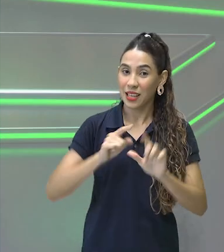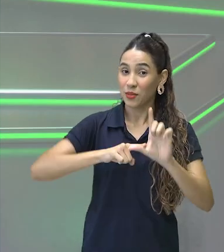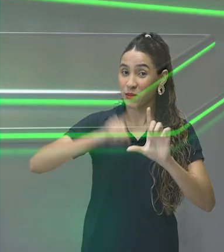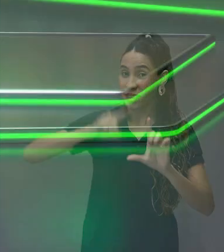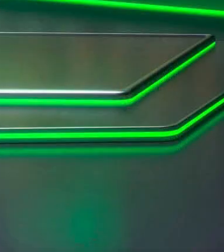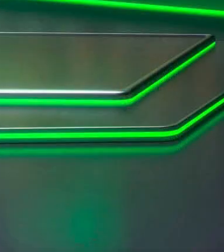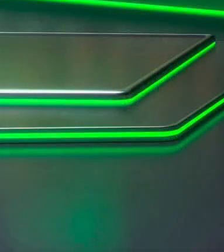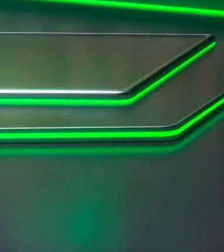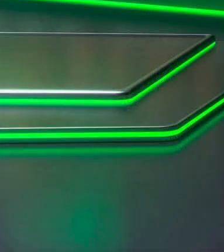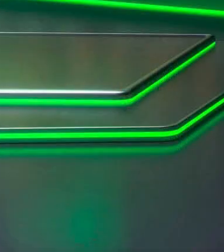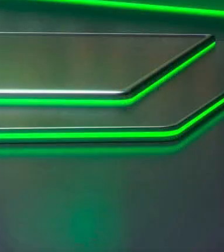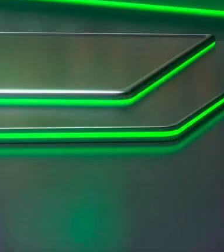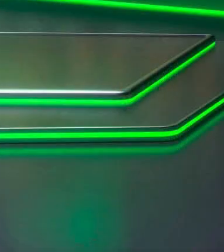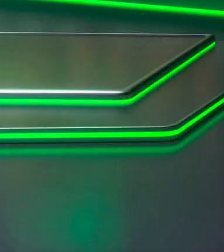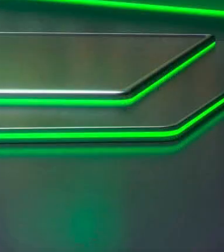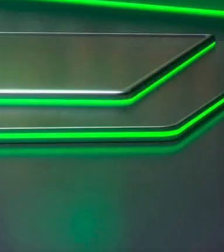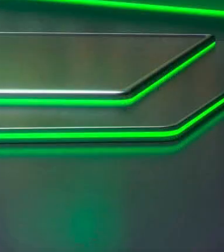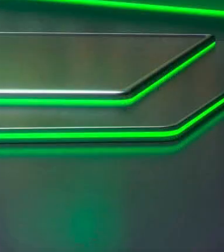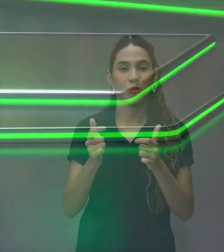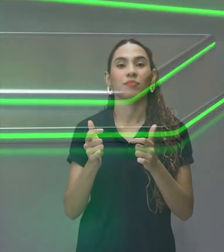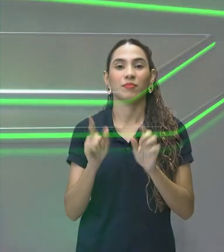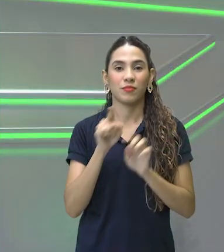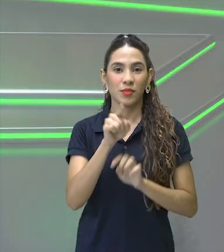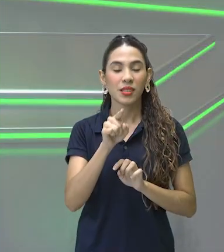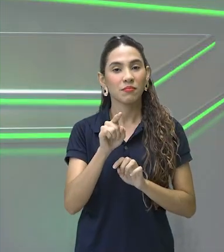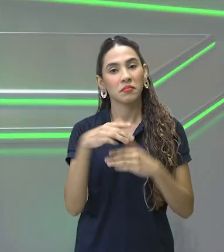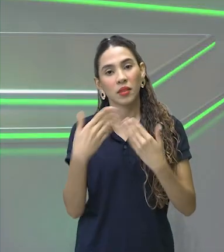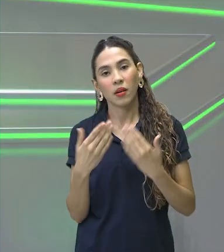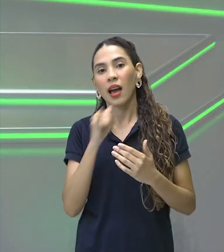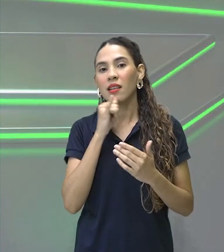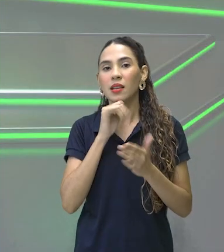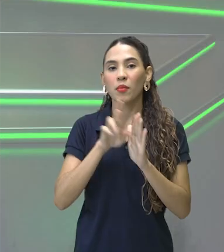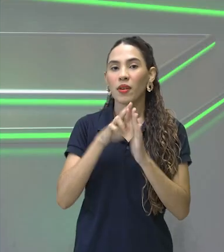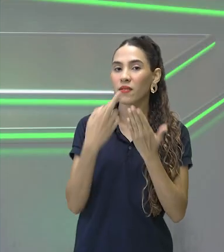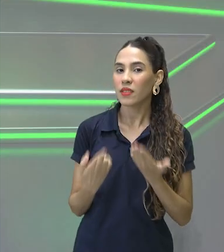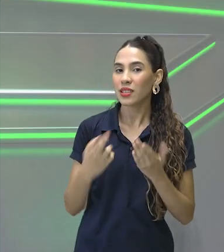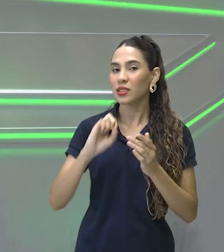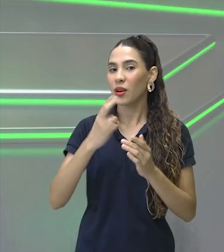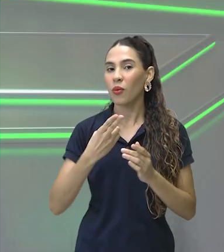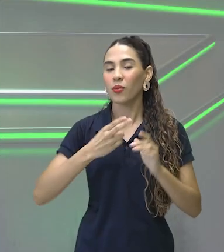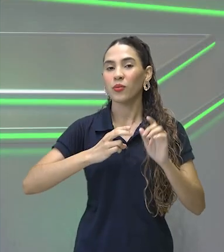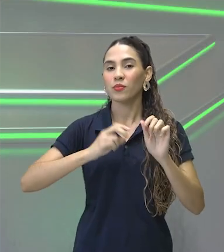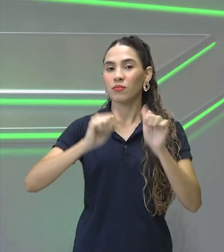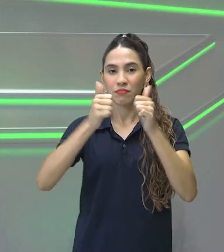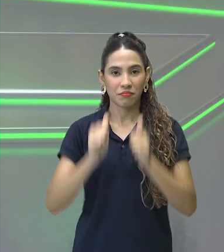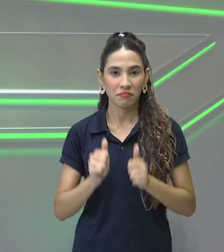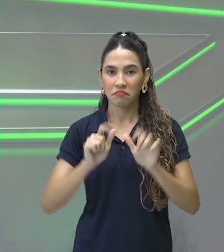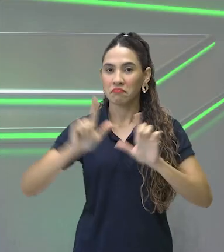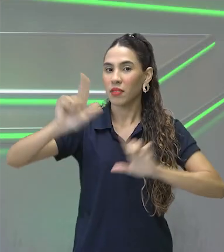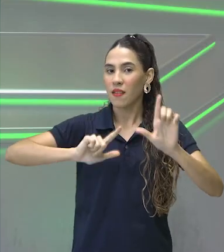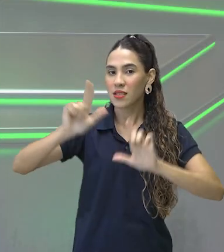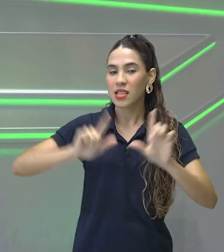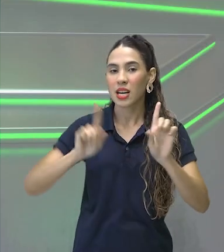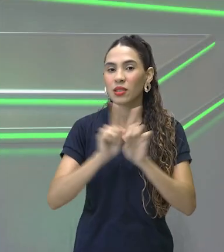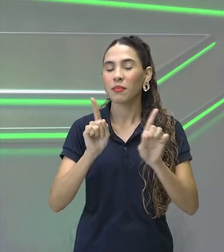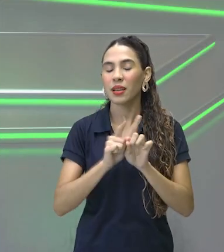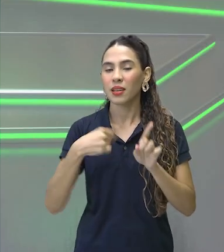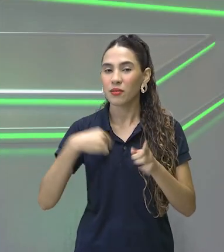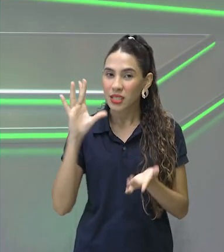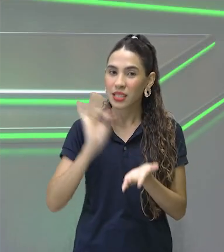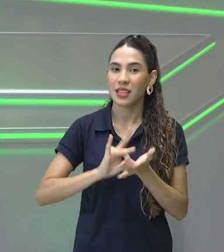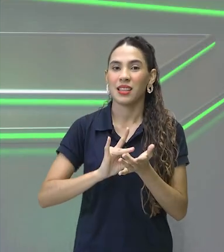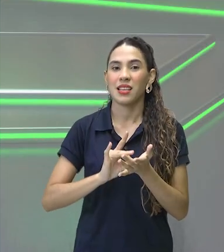gráfico em algum lugar, né, ao seu redor, seja numa revista, seja num jornal, seja na televisão. Eu